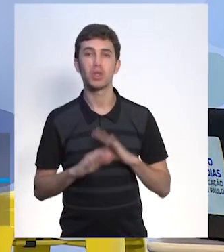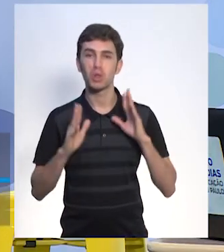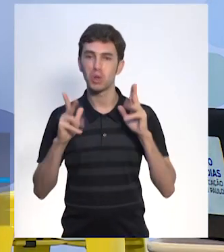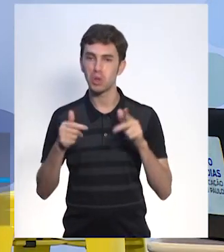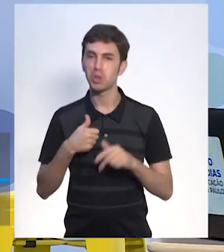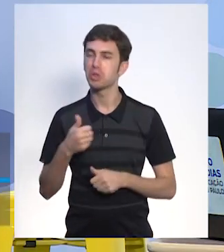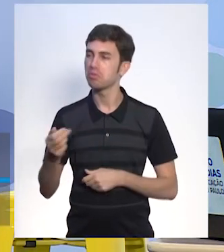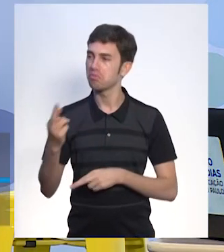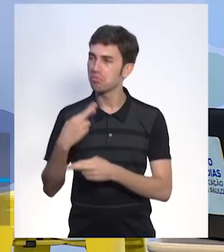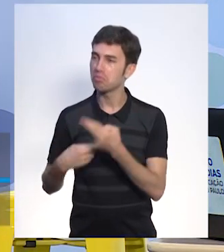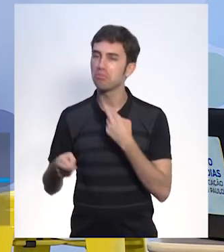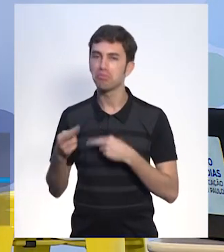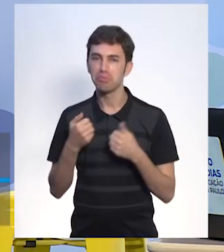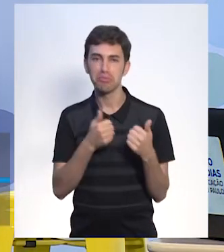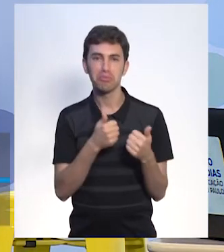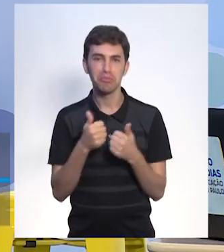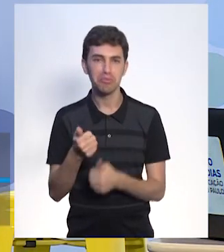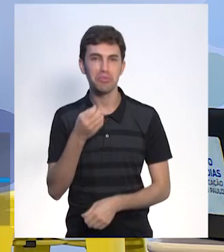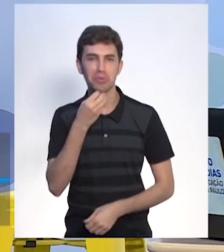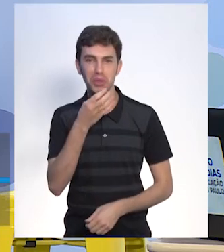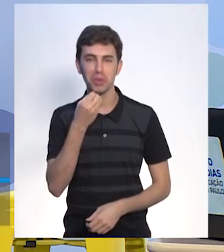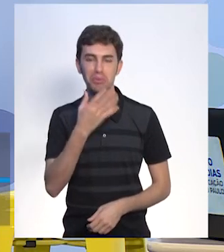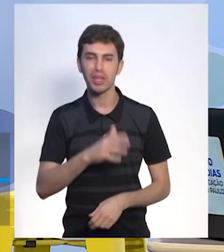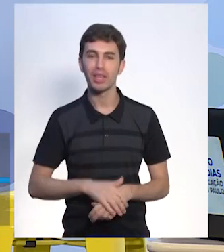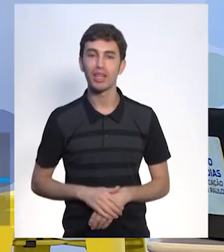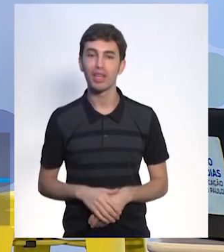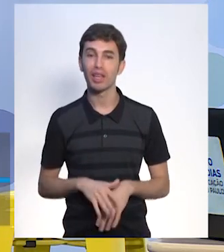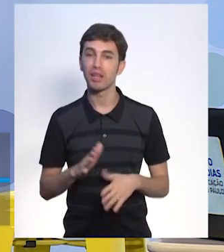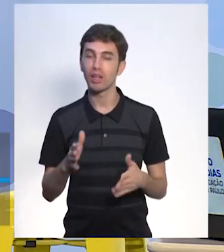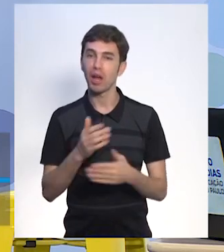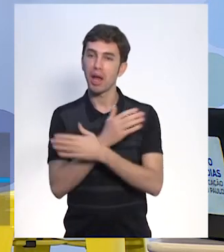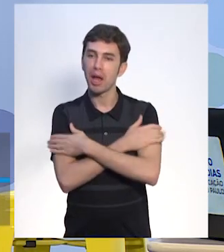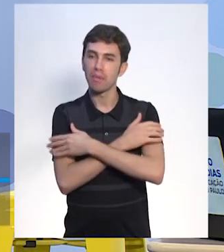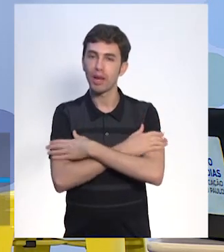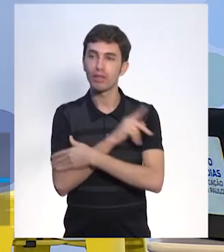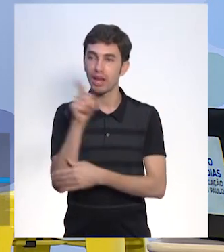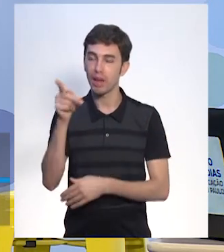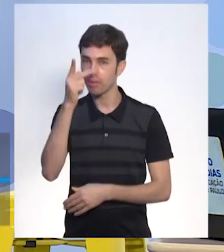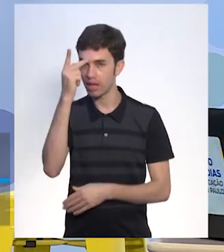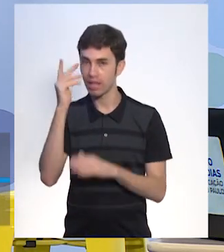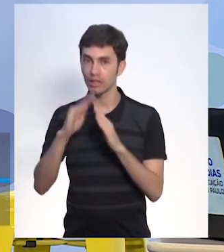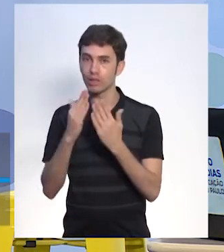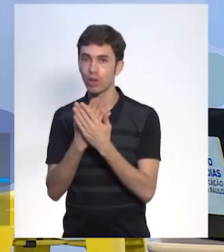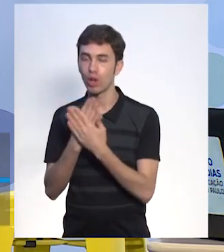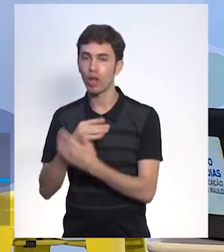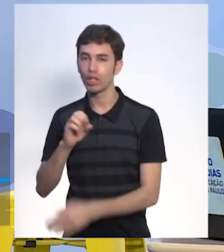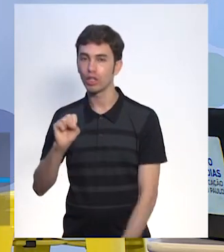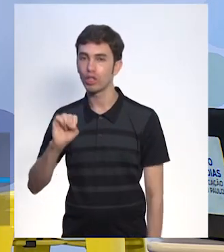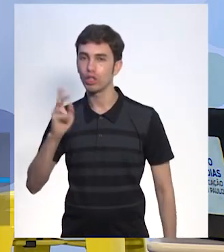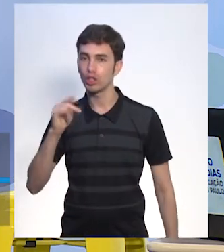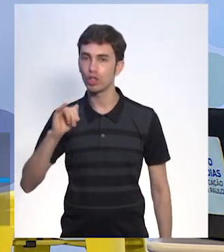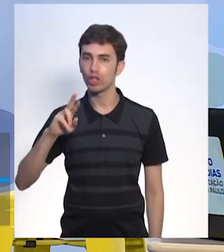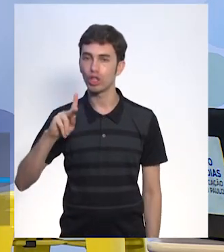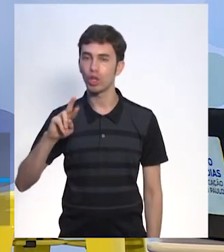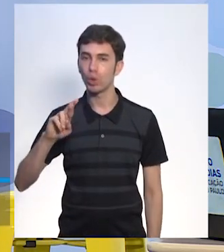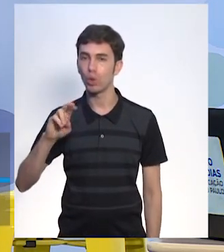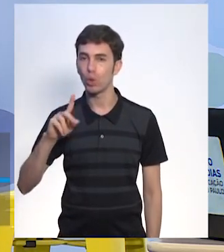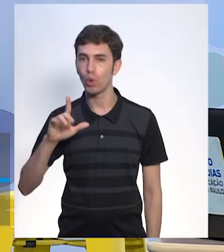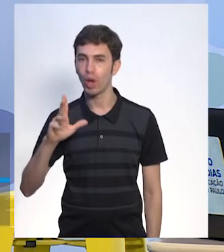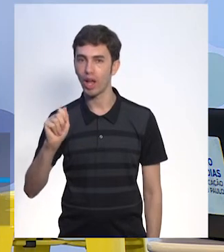mandando super bem. Só falar aqui, ó, um abraço para o pessoal lá da Escola Chiruca, lá de Presidente